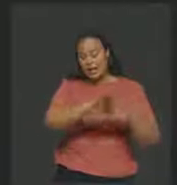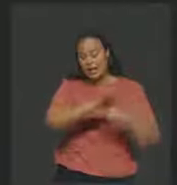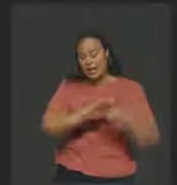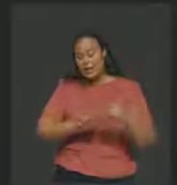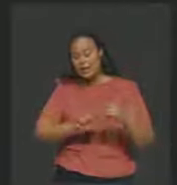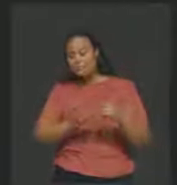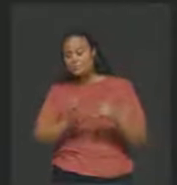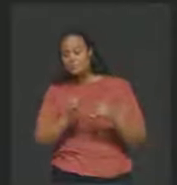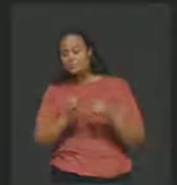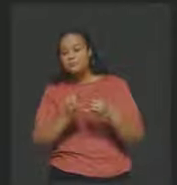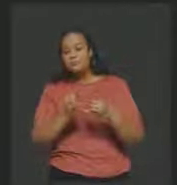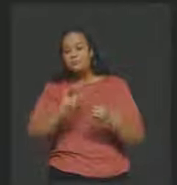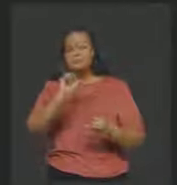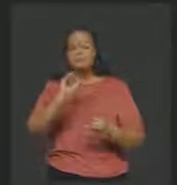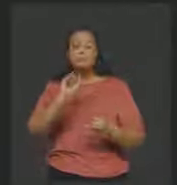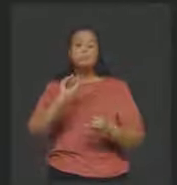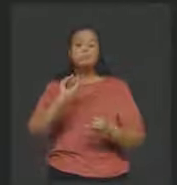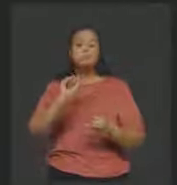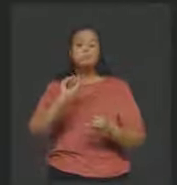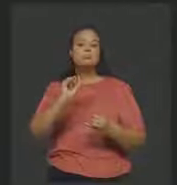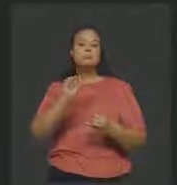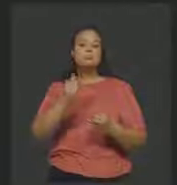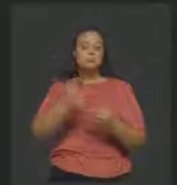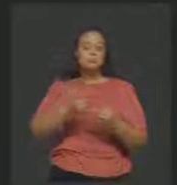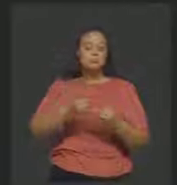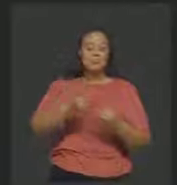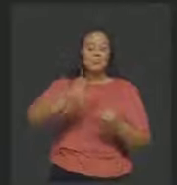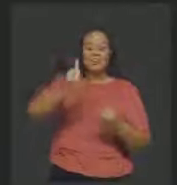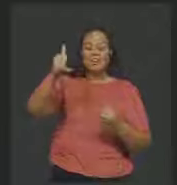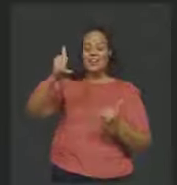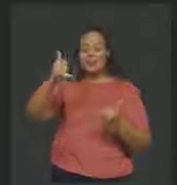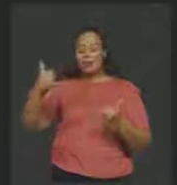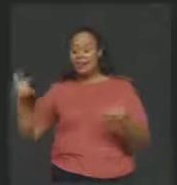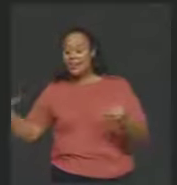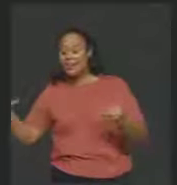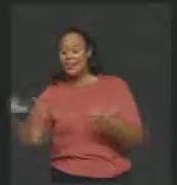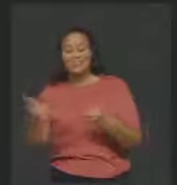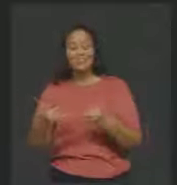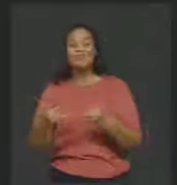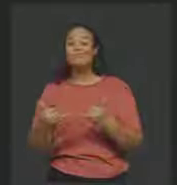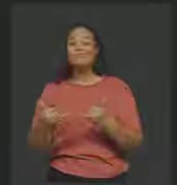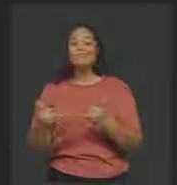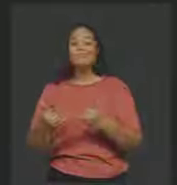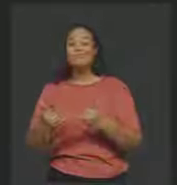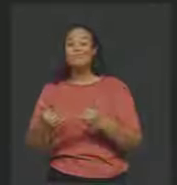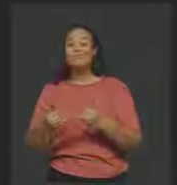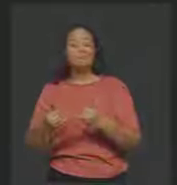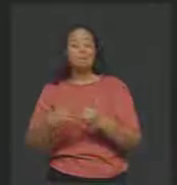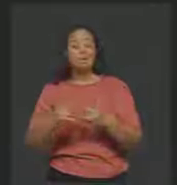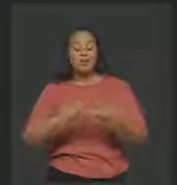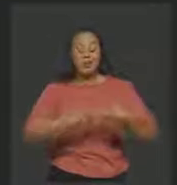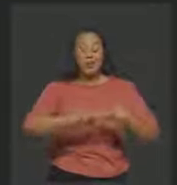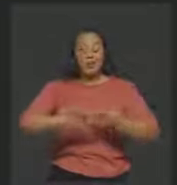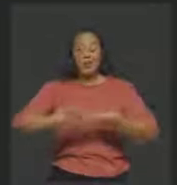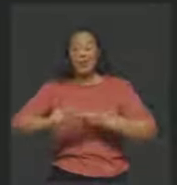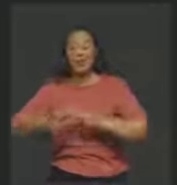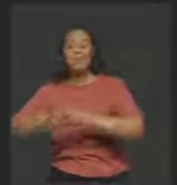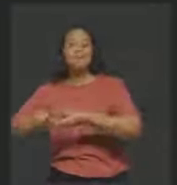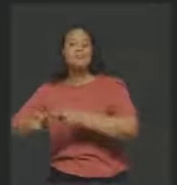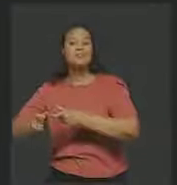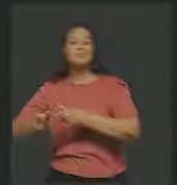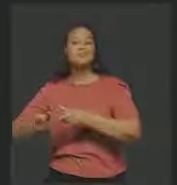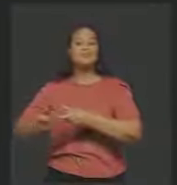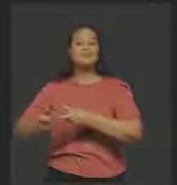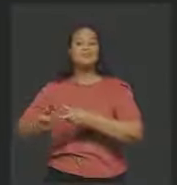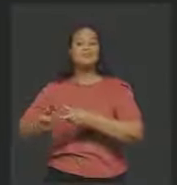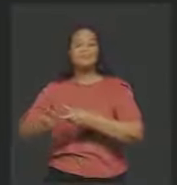ele não permitiu mais a ligação aqui direta com o outro lado do condutor. Então a corrente não vai chegar aqui, ó. Se a corrente não